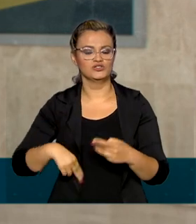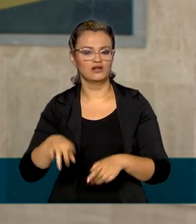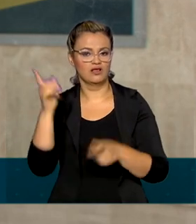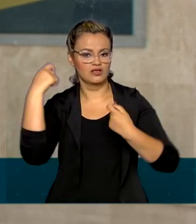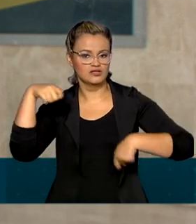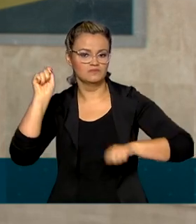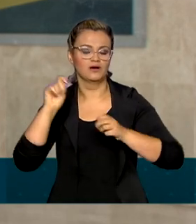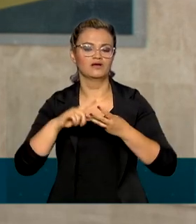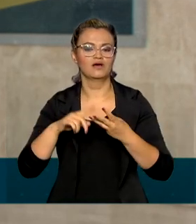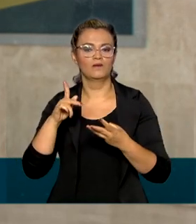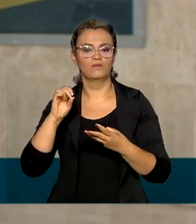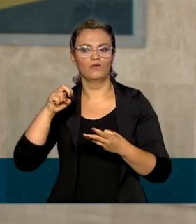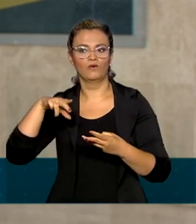Espanha, Polônia e Reino Unido. Renata.